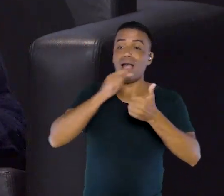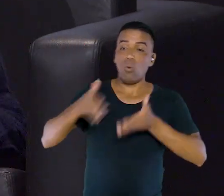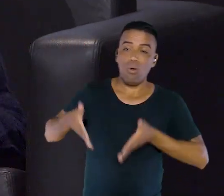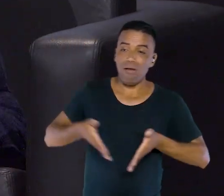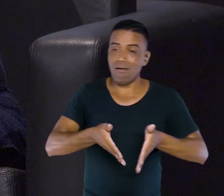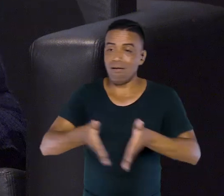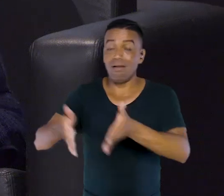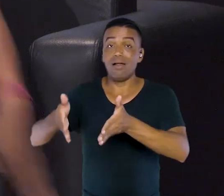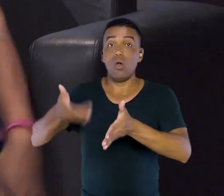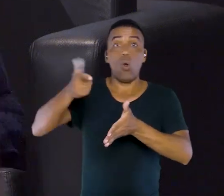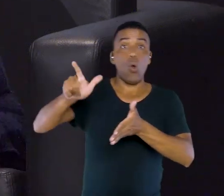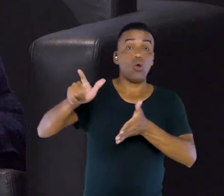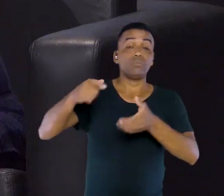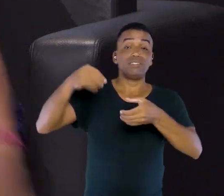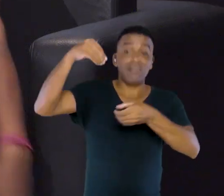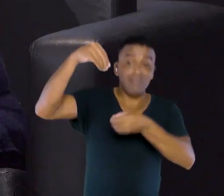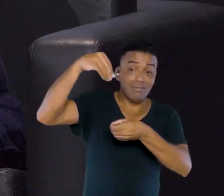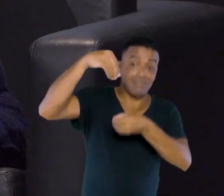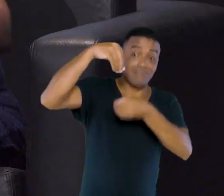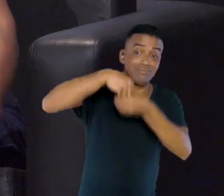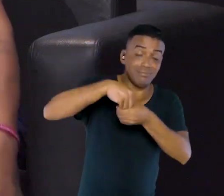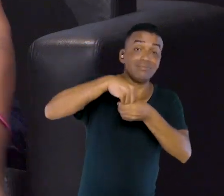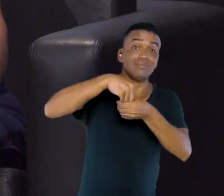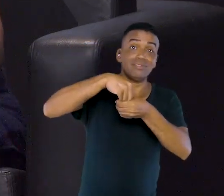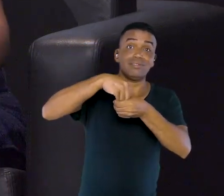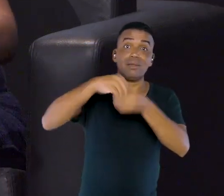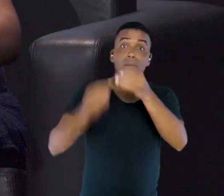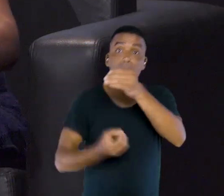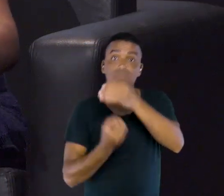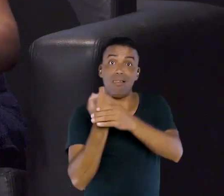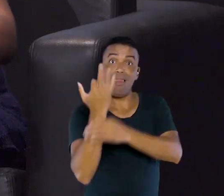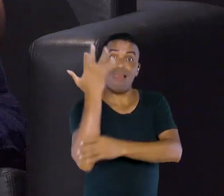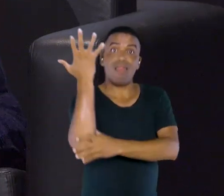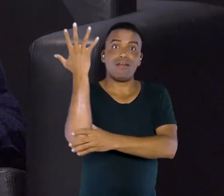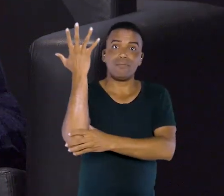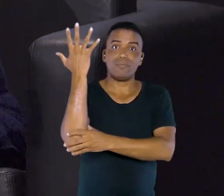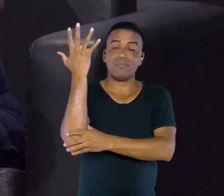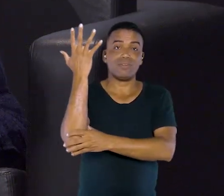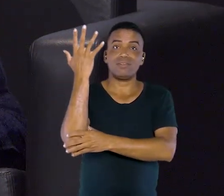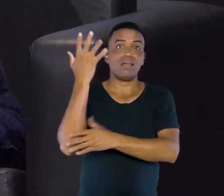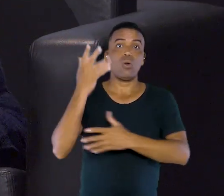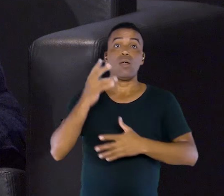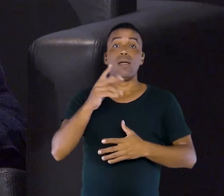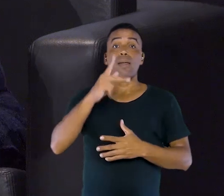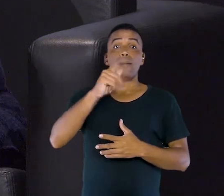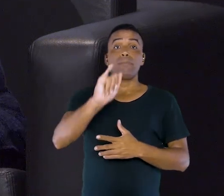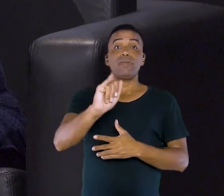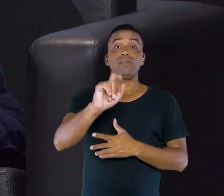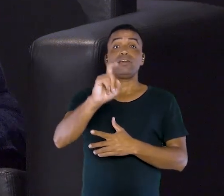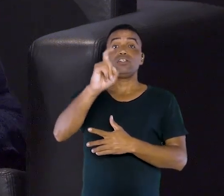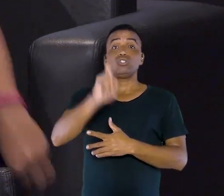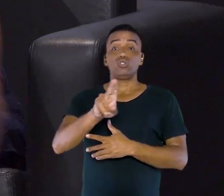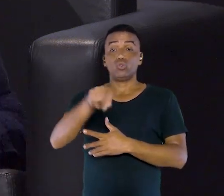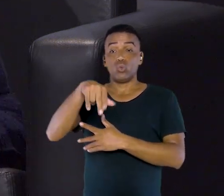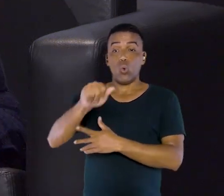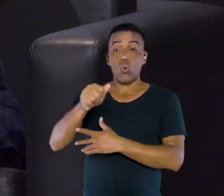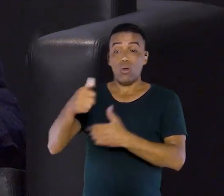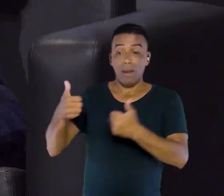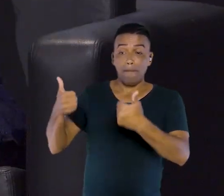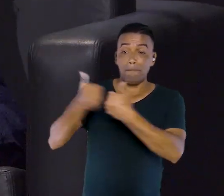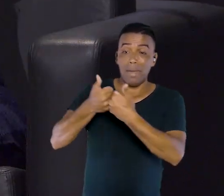rio, outros precisam estar no rio para florescer. Ele falou, não, você não pode pegar o apixuna, que é da beira do